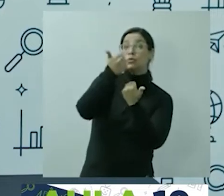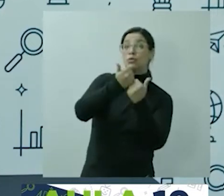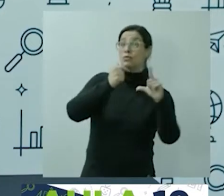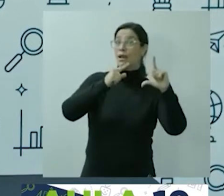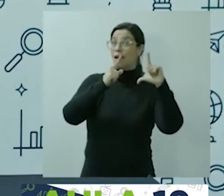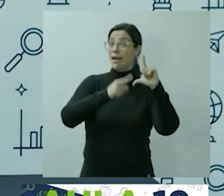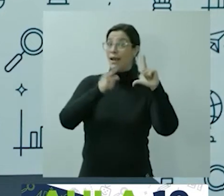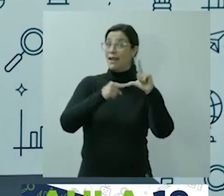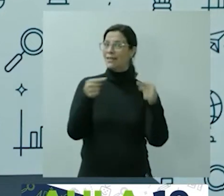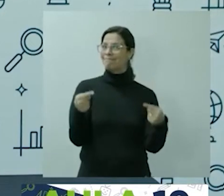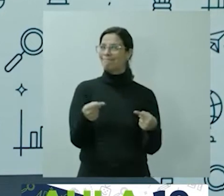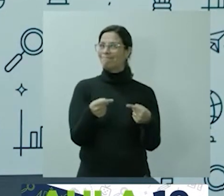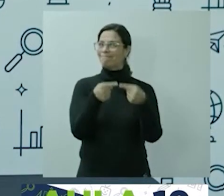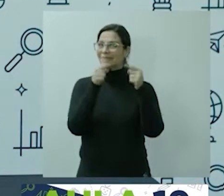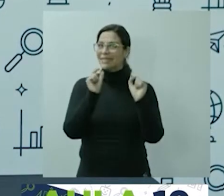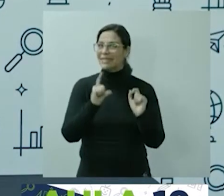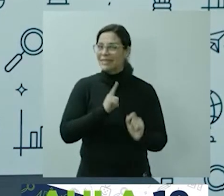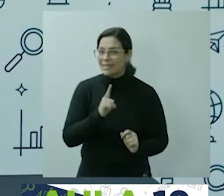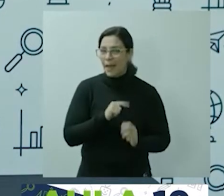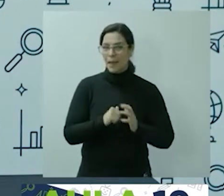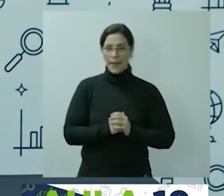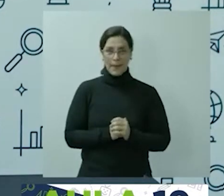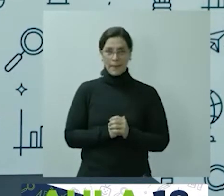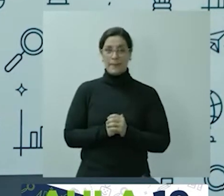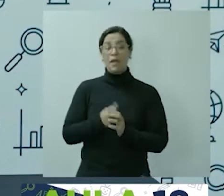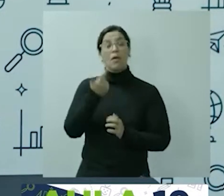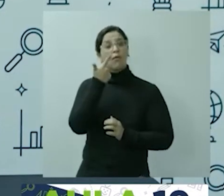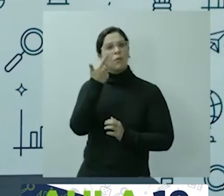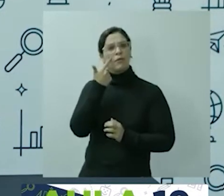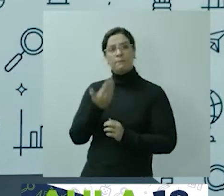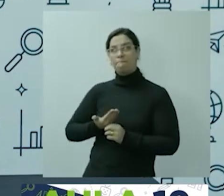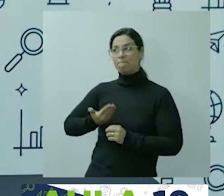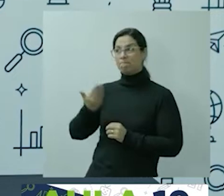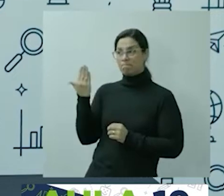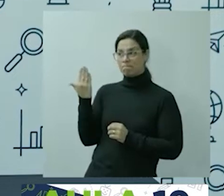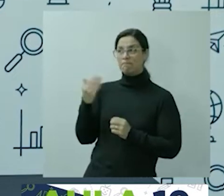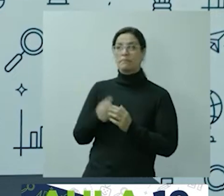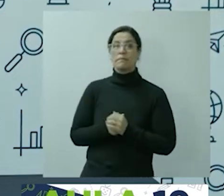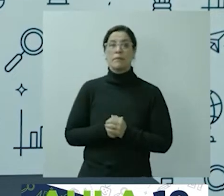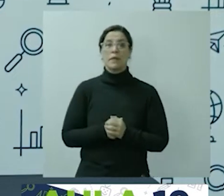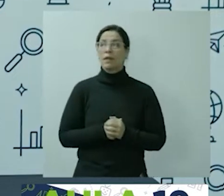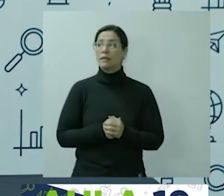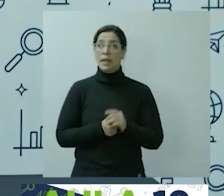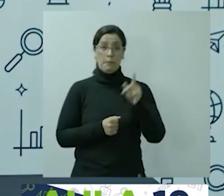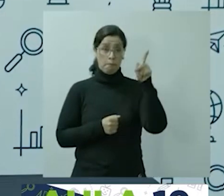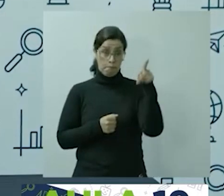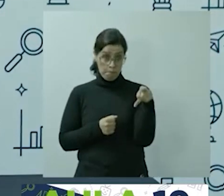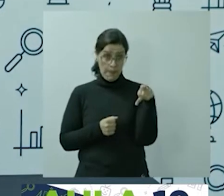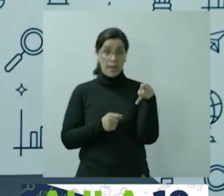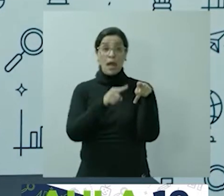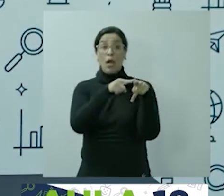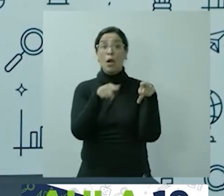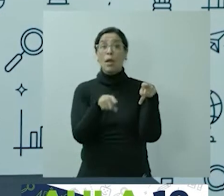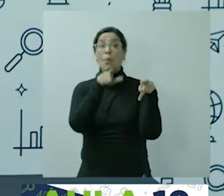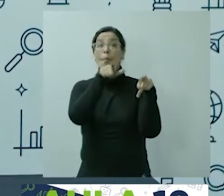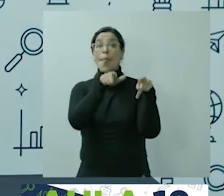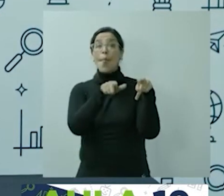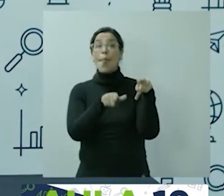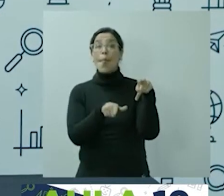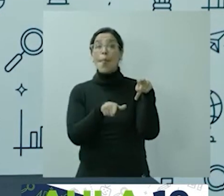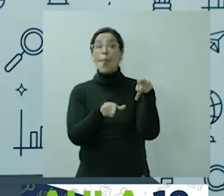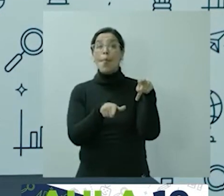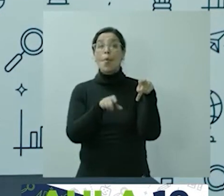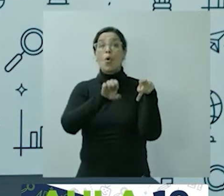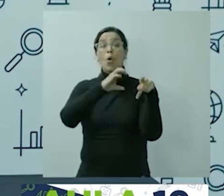nós vamos colocar, então, essas duas letras. Então, vejam aqui. Repetimos a letra e agora nós já sabemos